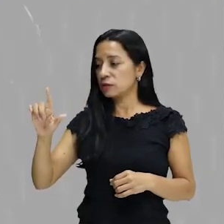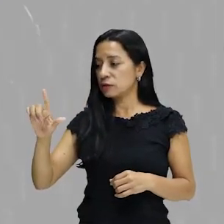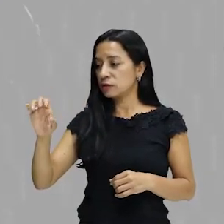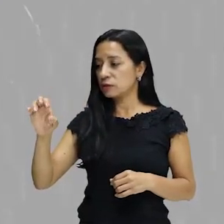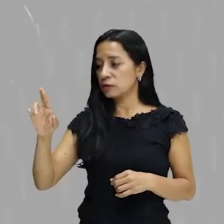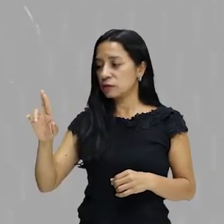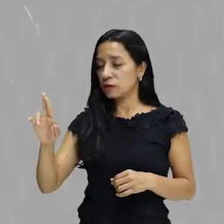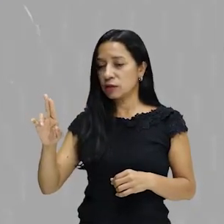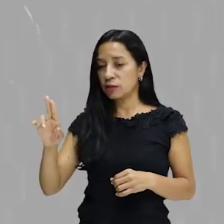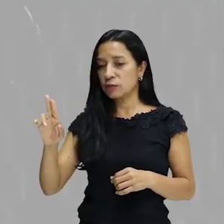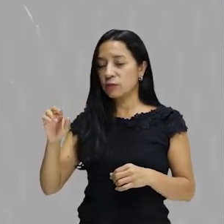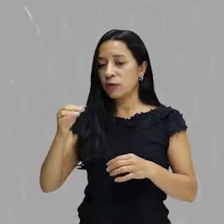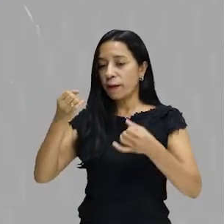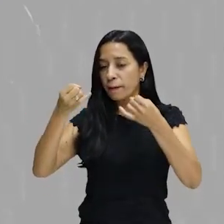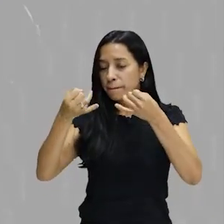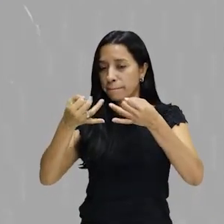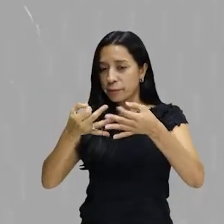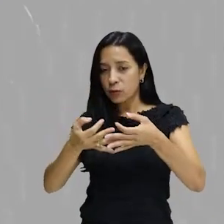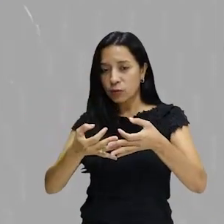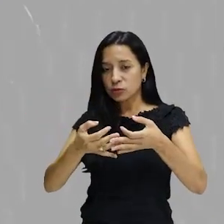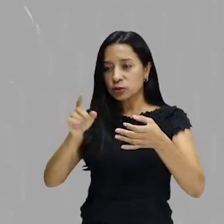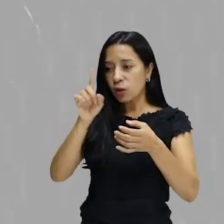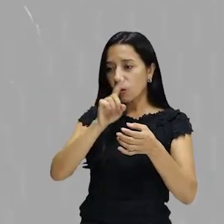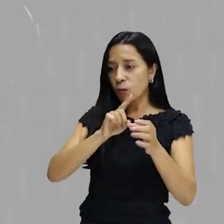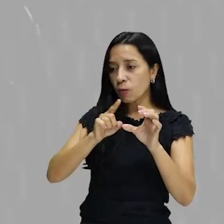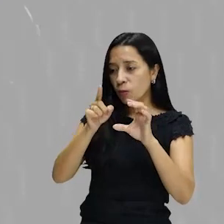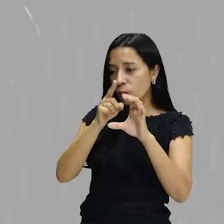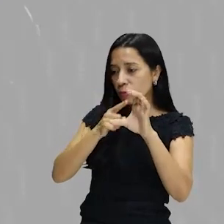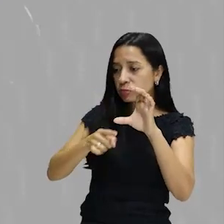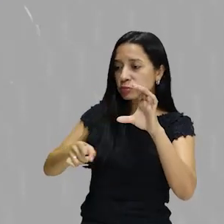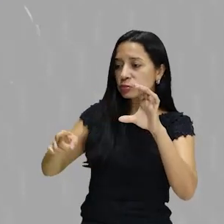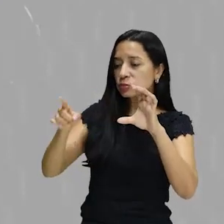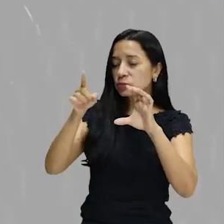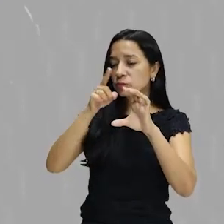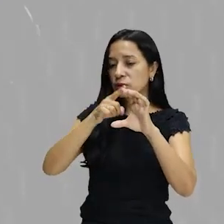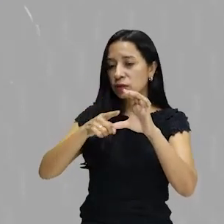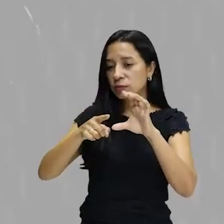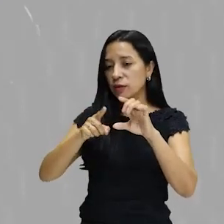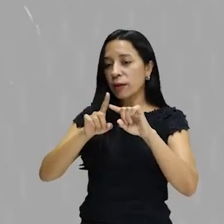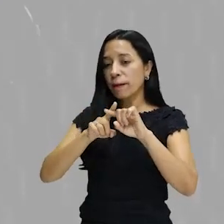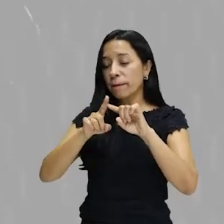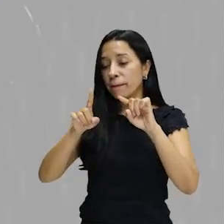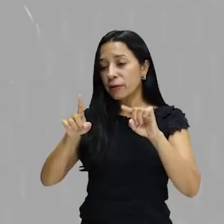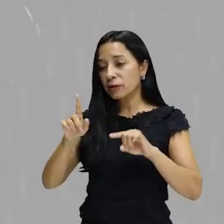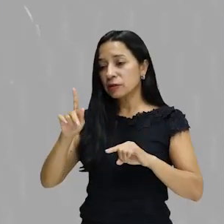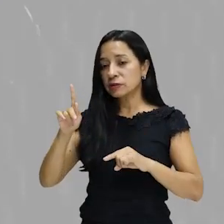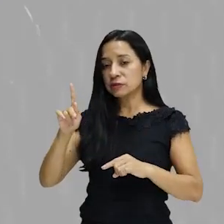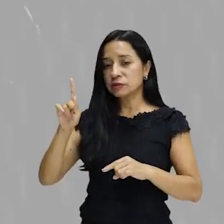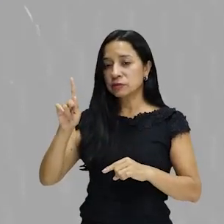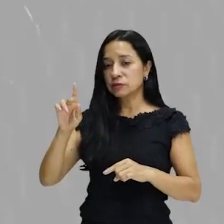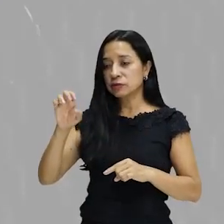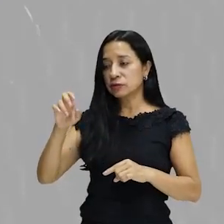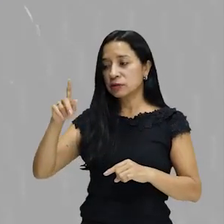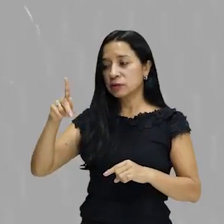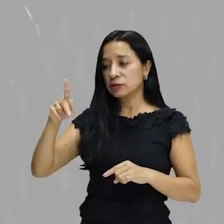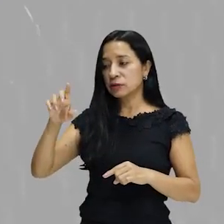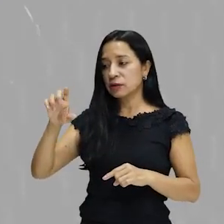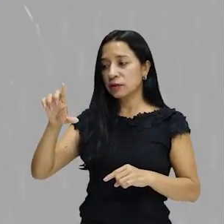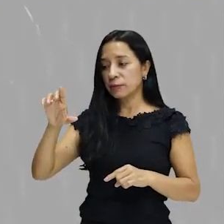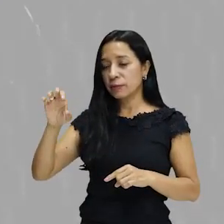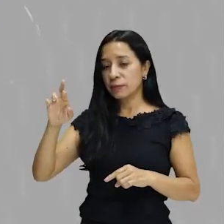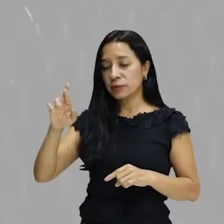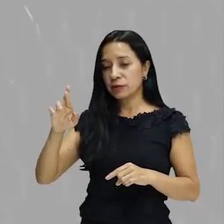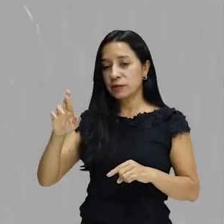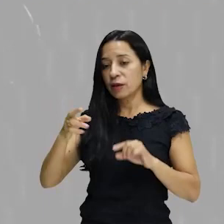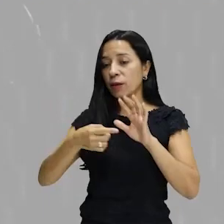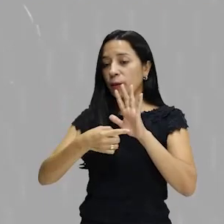mas ele fala em órbitas circulares, ok? Já o Kepler, ele